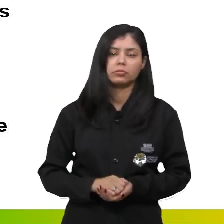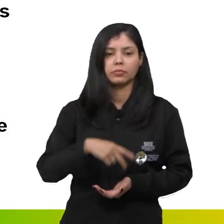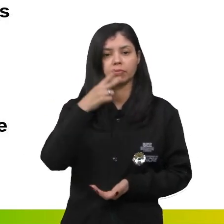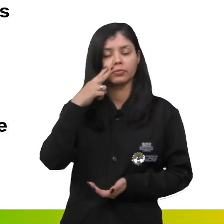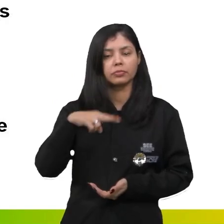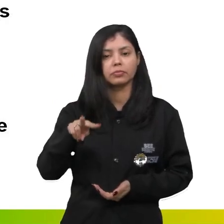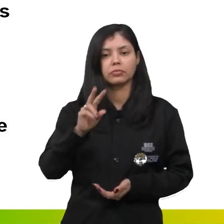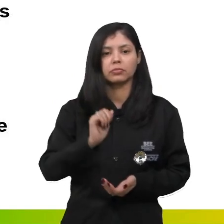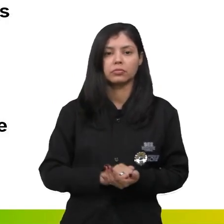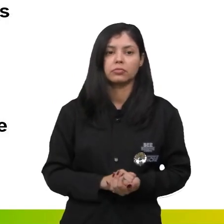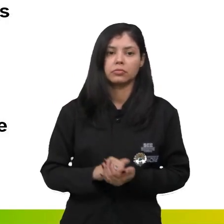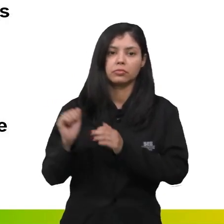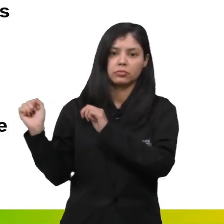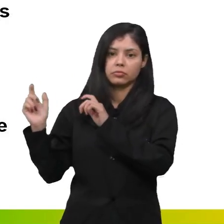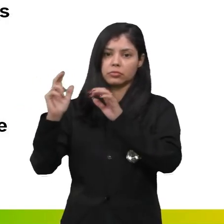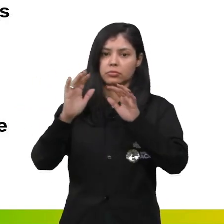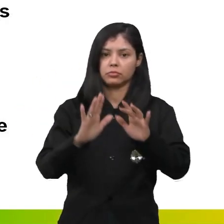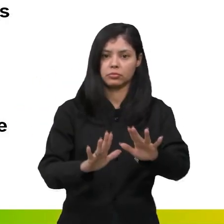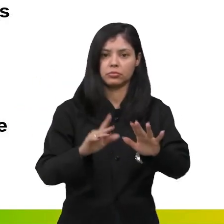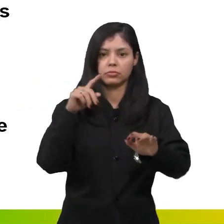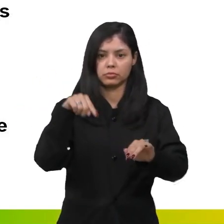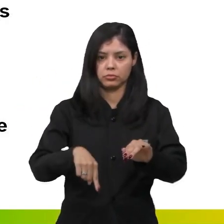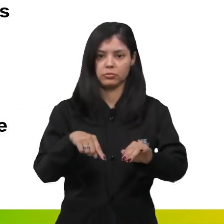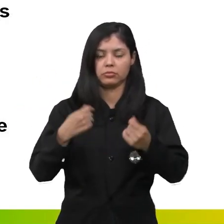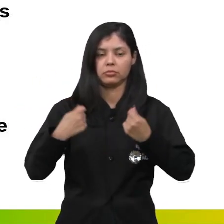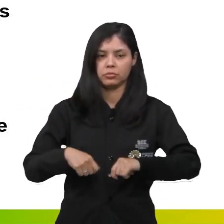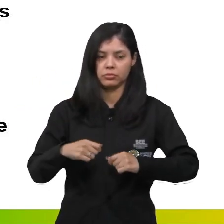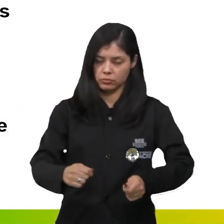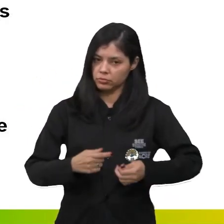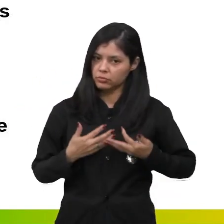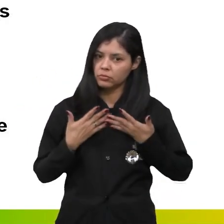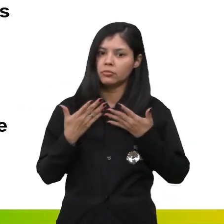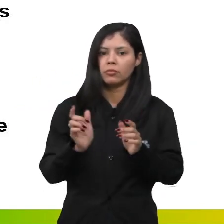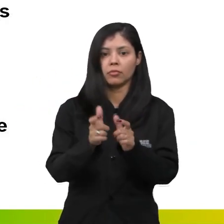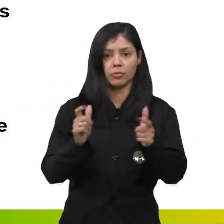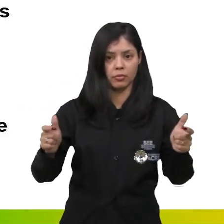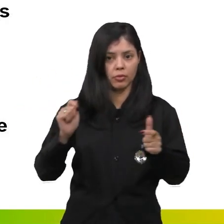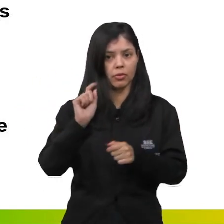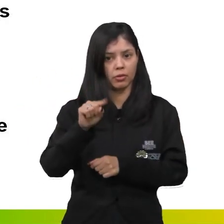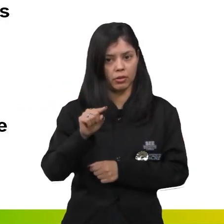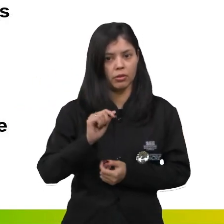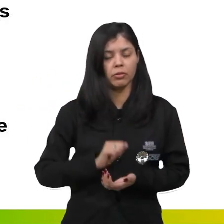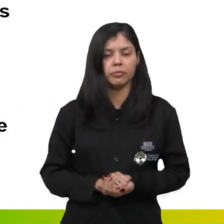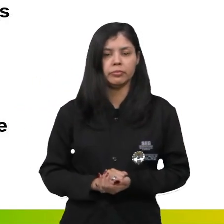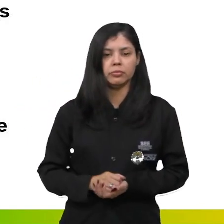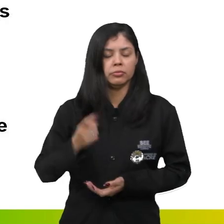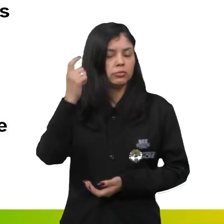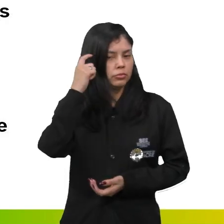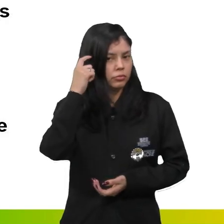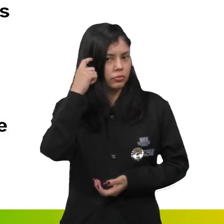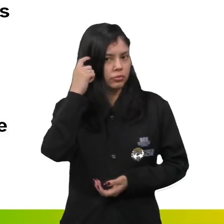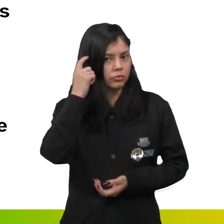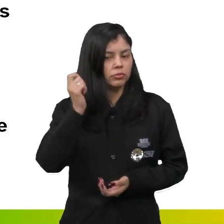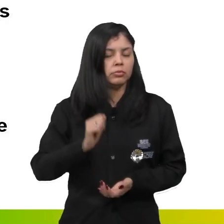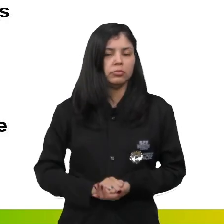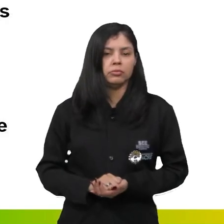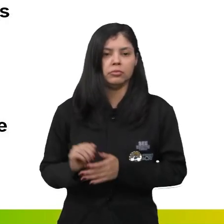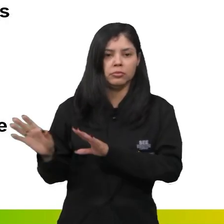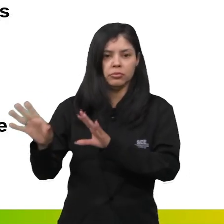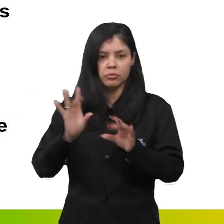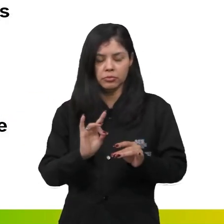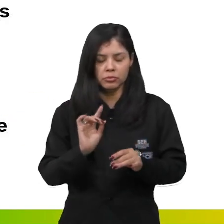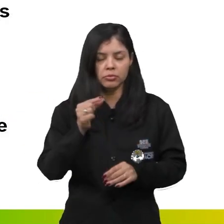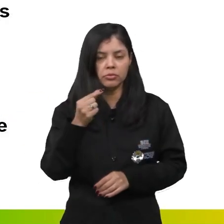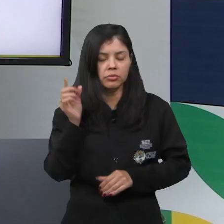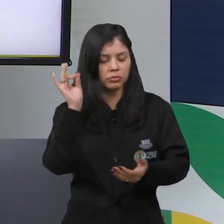vir, para você se deslocar dessa maneira, é preciso ter uma motivação muito grande, não é? Imagina assim, observa comigo, vamos trazer um pouquinho